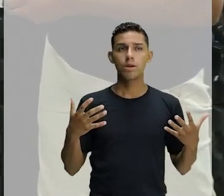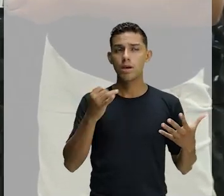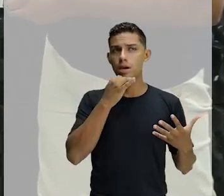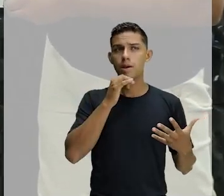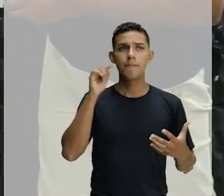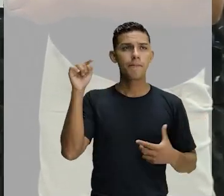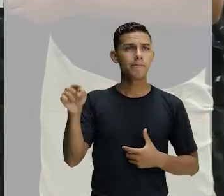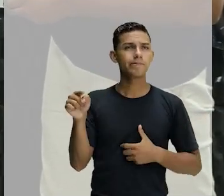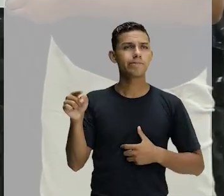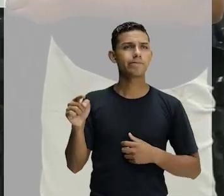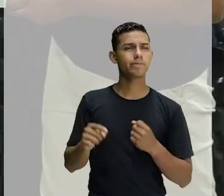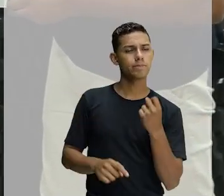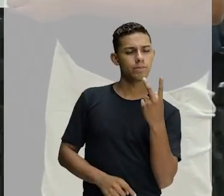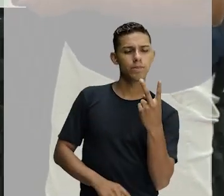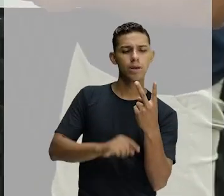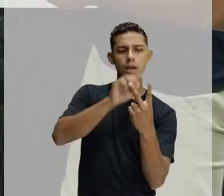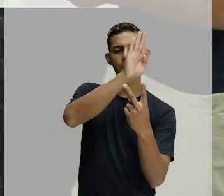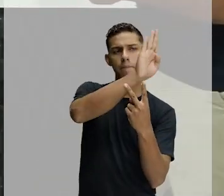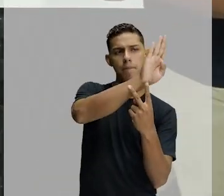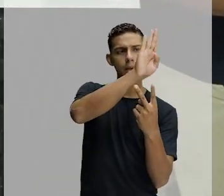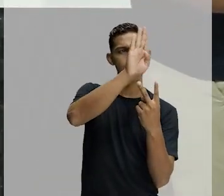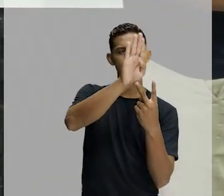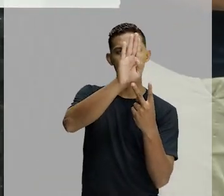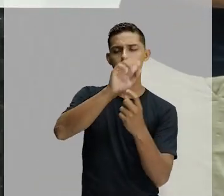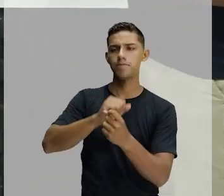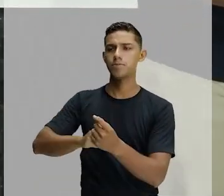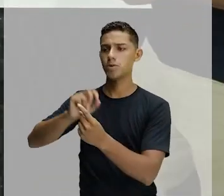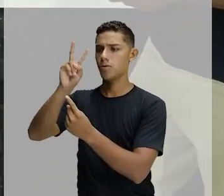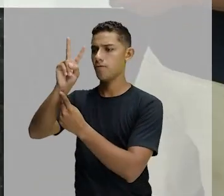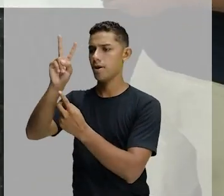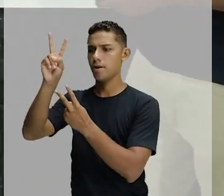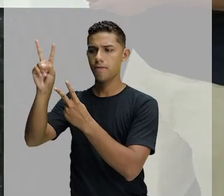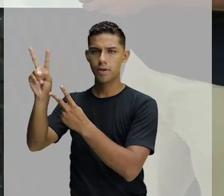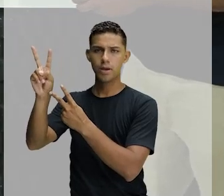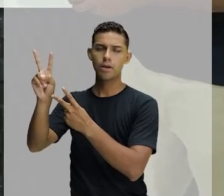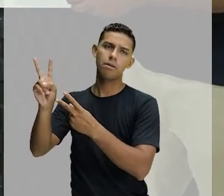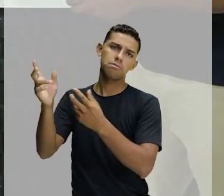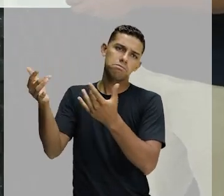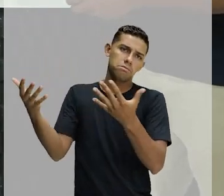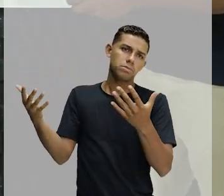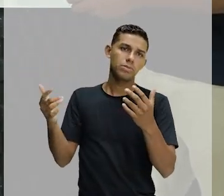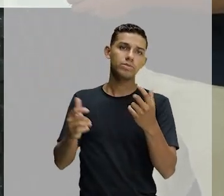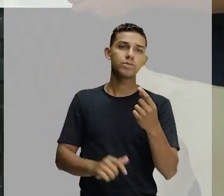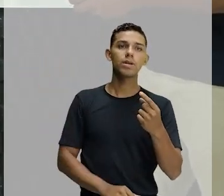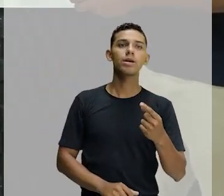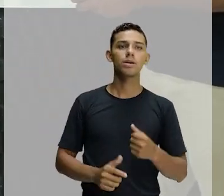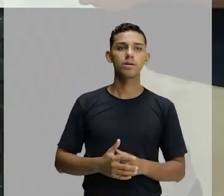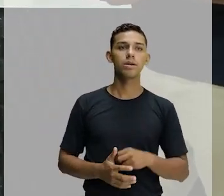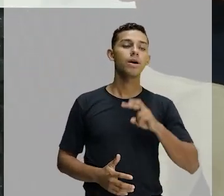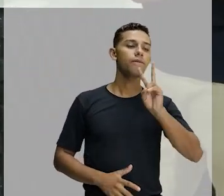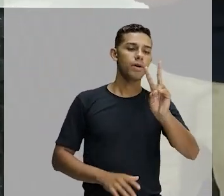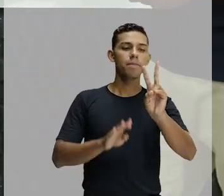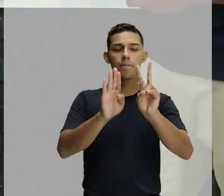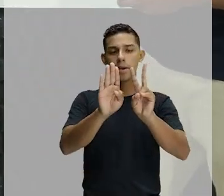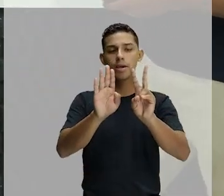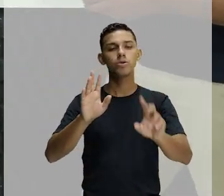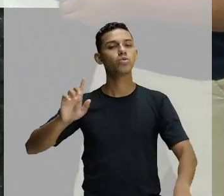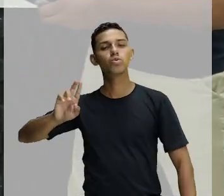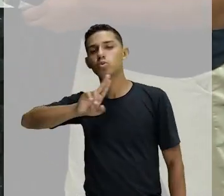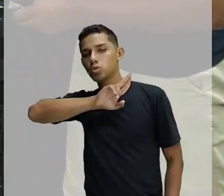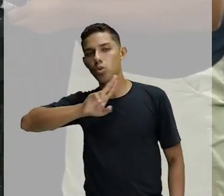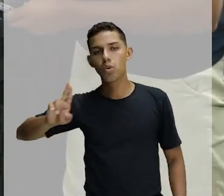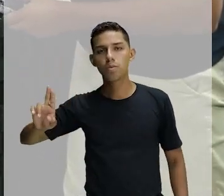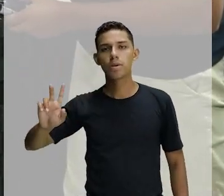do cruzamento deste genótipo com esse genótipo aqui, consequentemente vai ser heterozigoto. Por